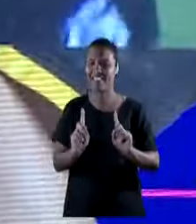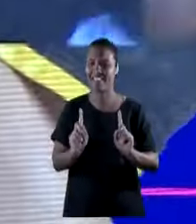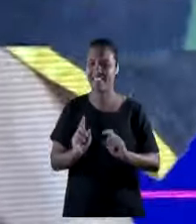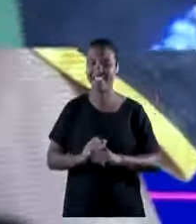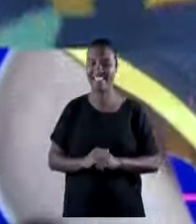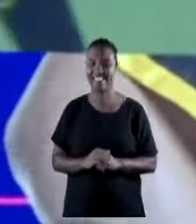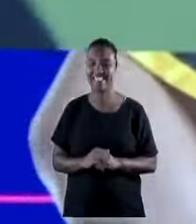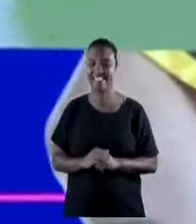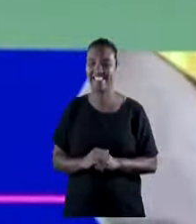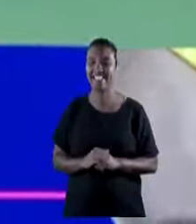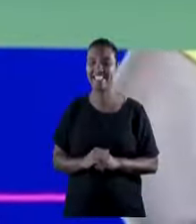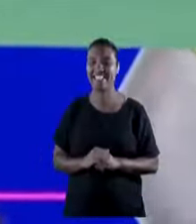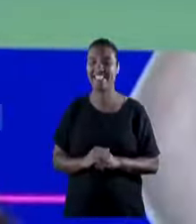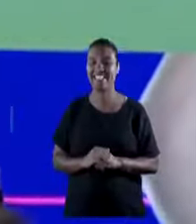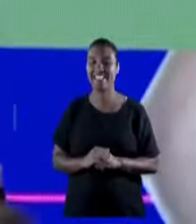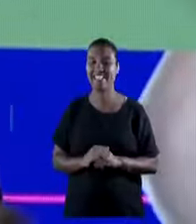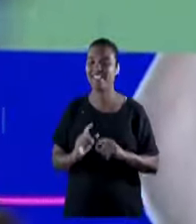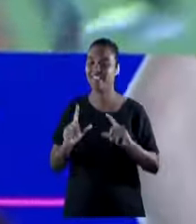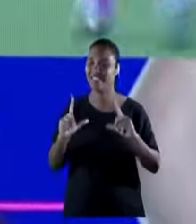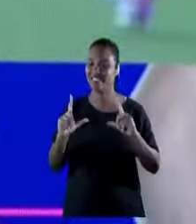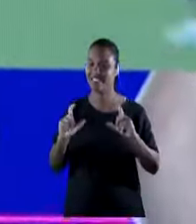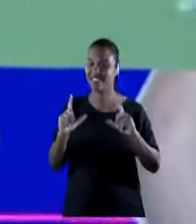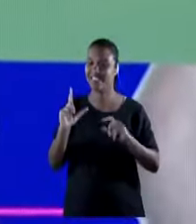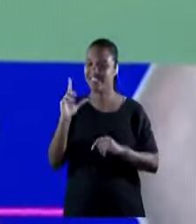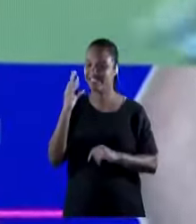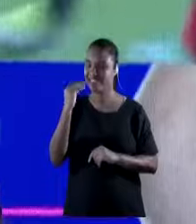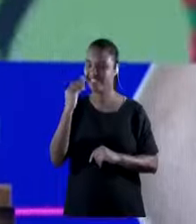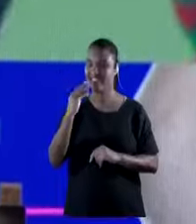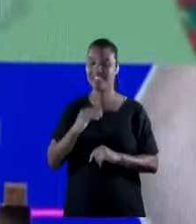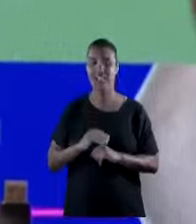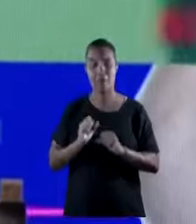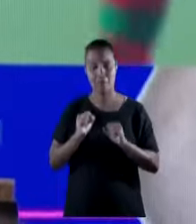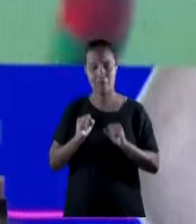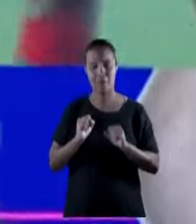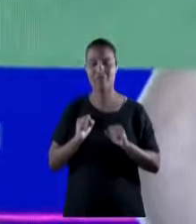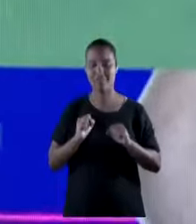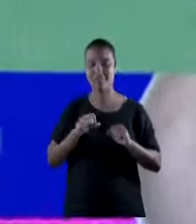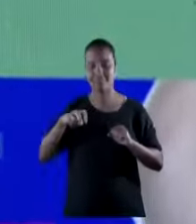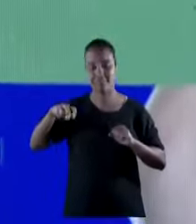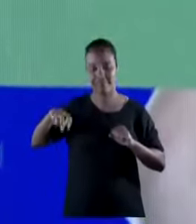Rômulo, por favor. Mais uma vez, a gente já pode fazer um puxadinho aí pro Rômulo.